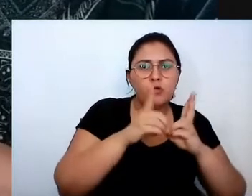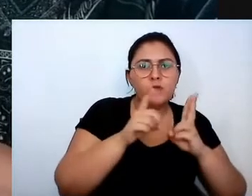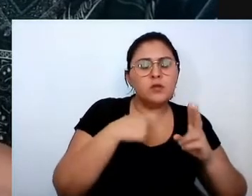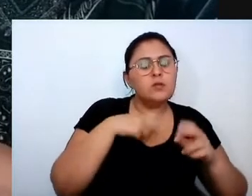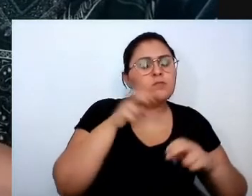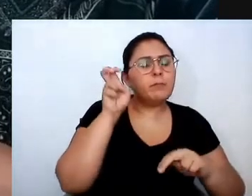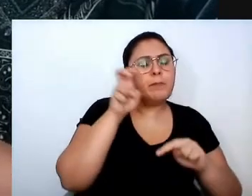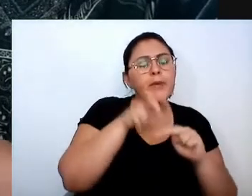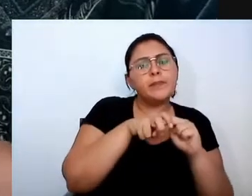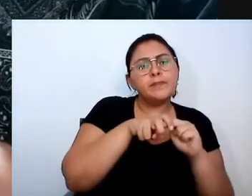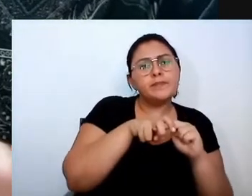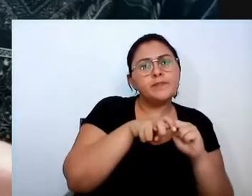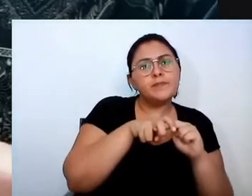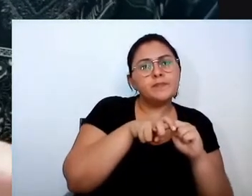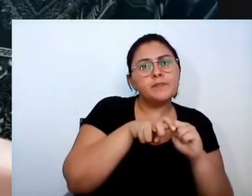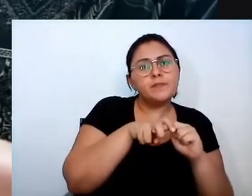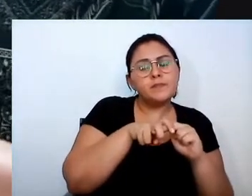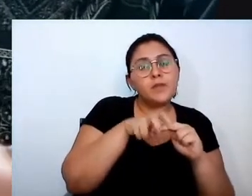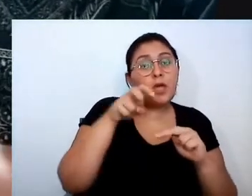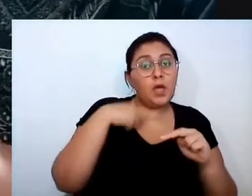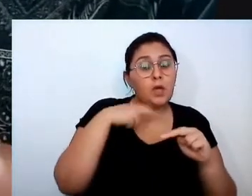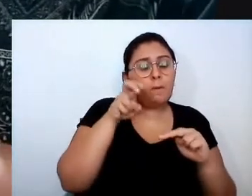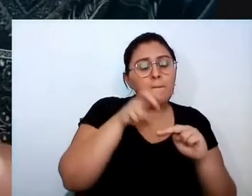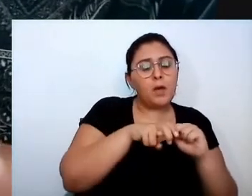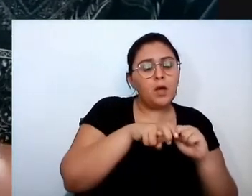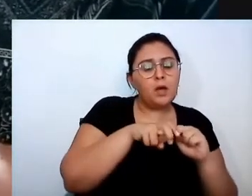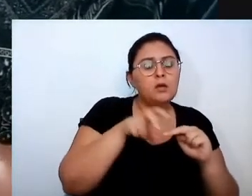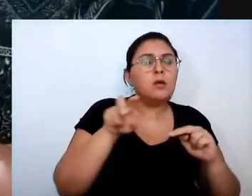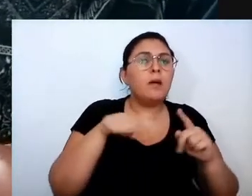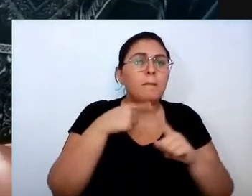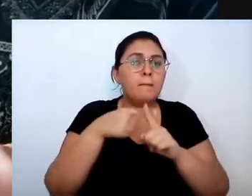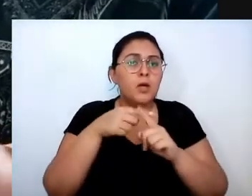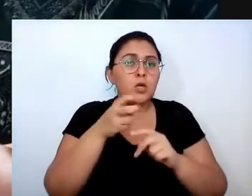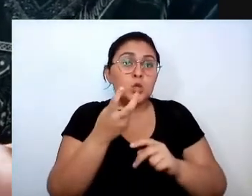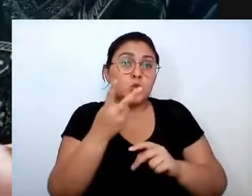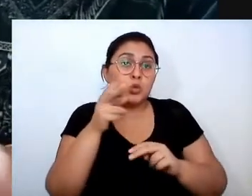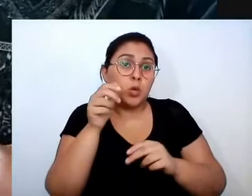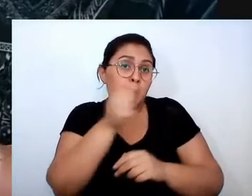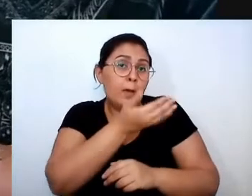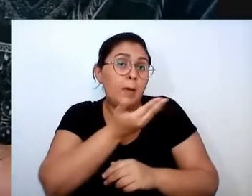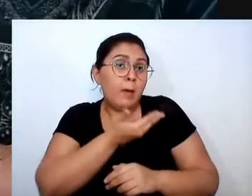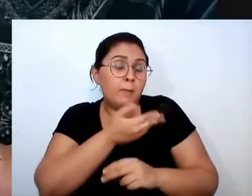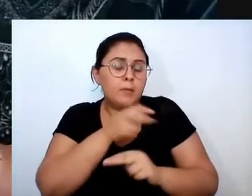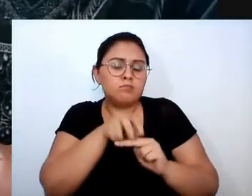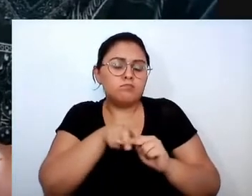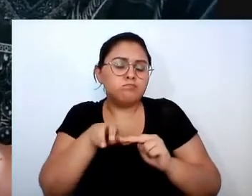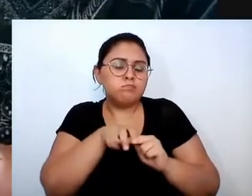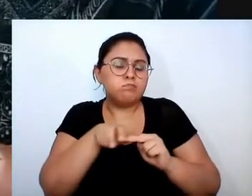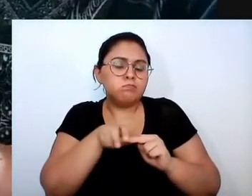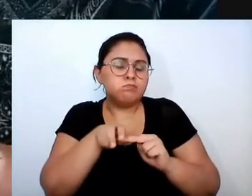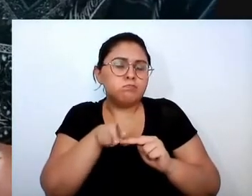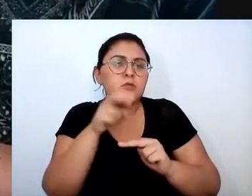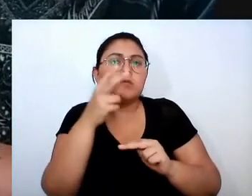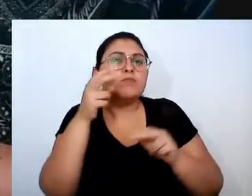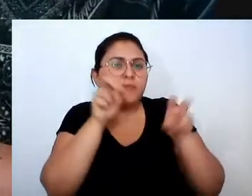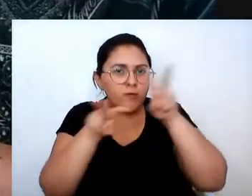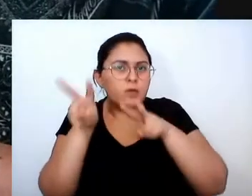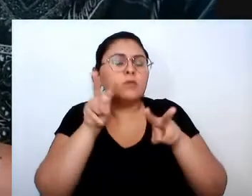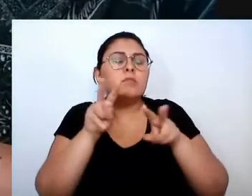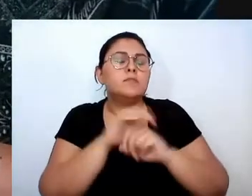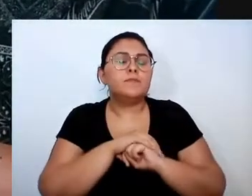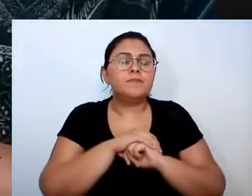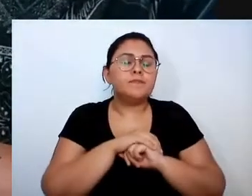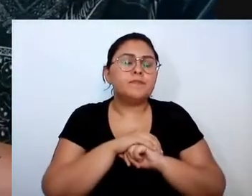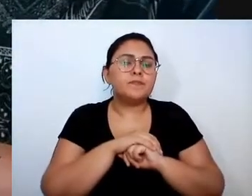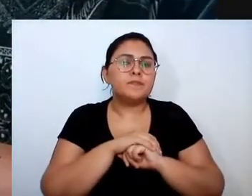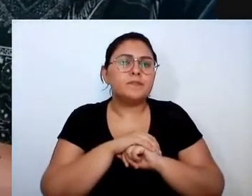meus, enxerga, e que sentou em outro banco. E essa sim. pessoa queria passar, descer numa parada antes